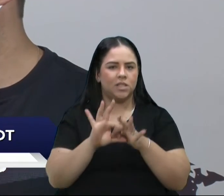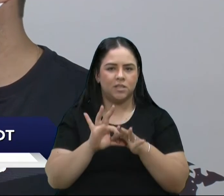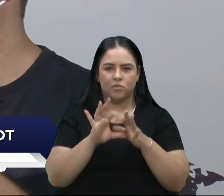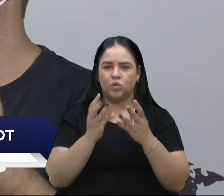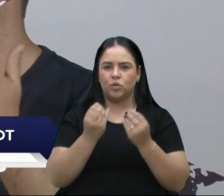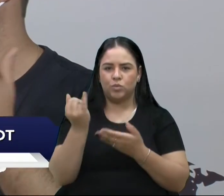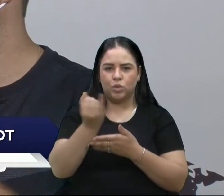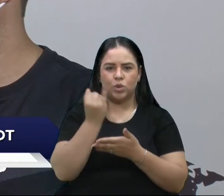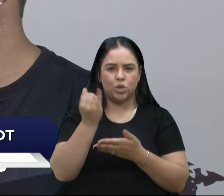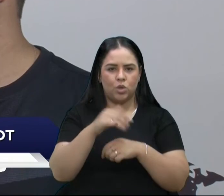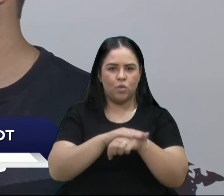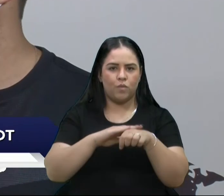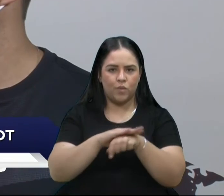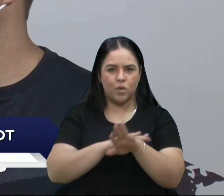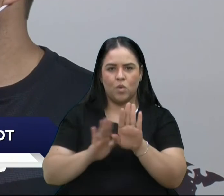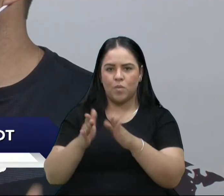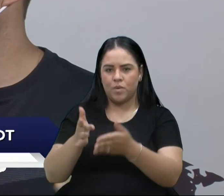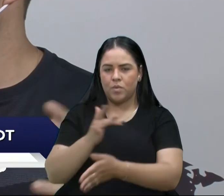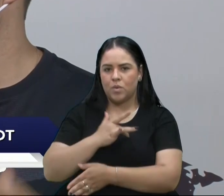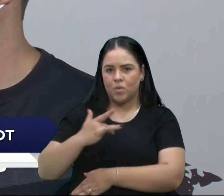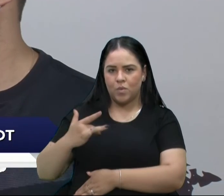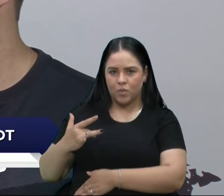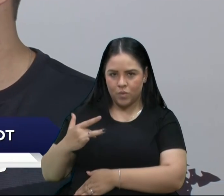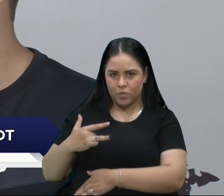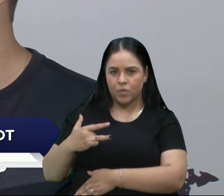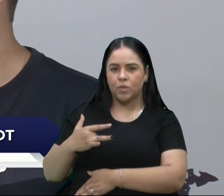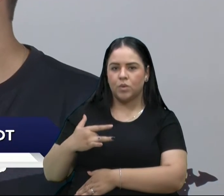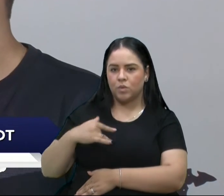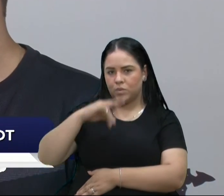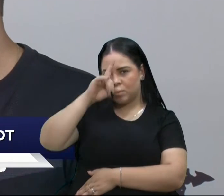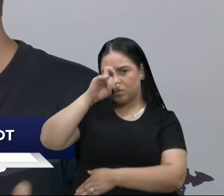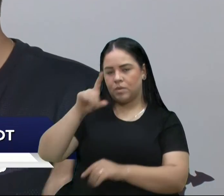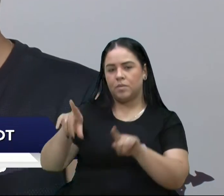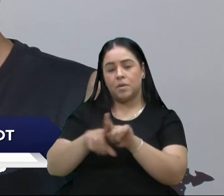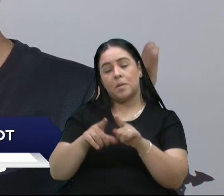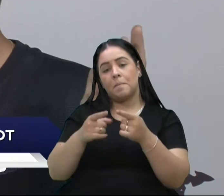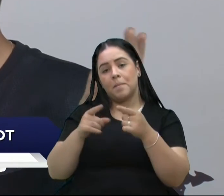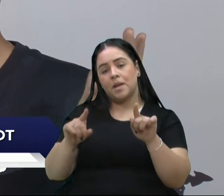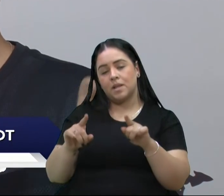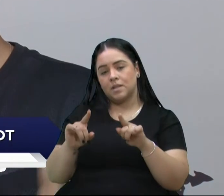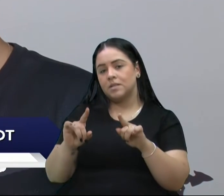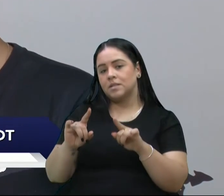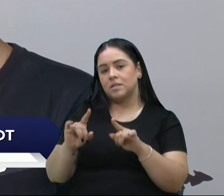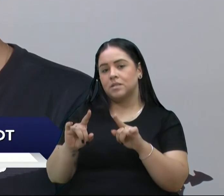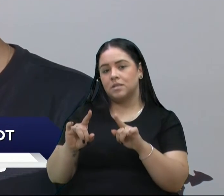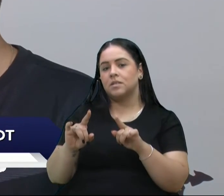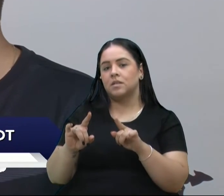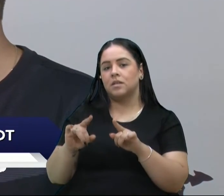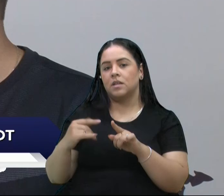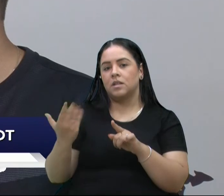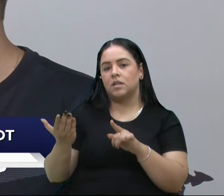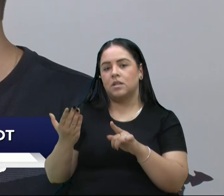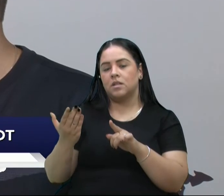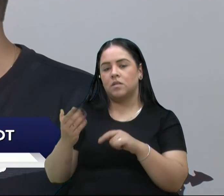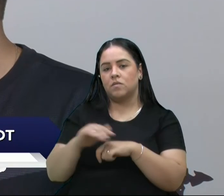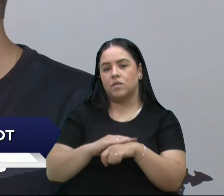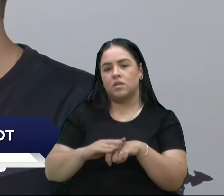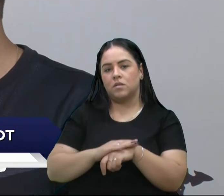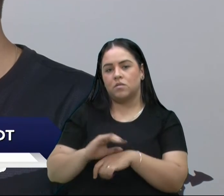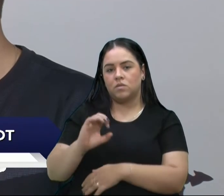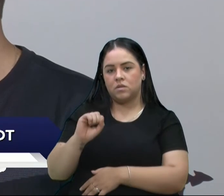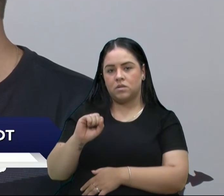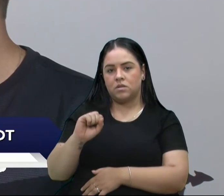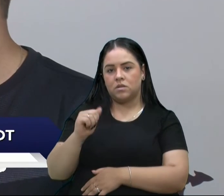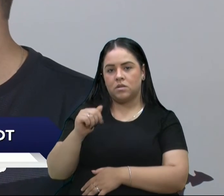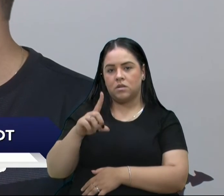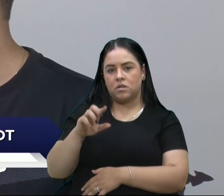de diálogo com a Comissão de Saúde e os hospitais, mas esse desabafo do Sandro, ele